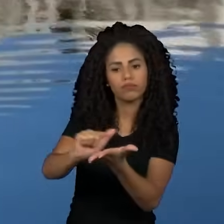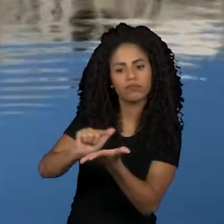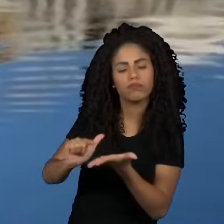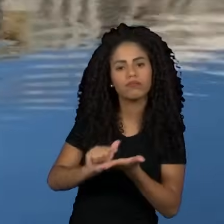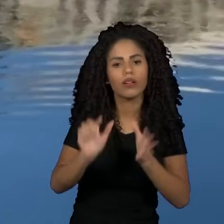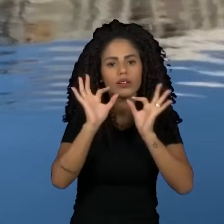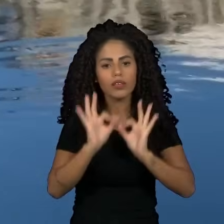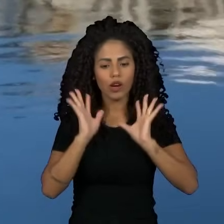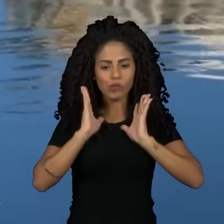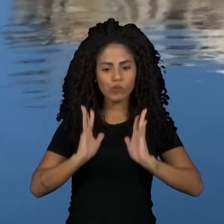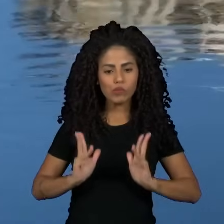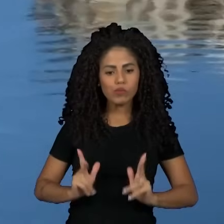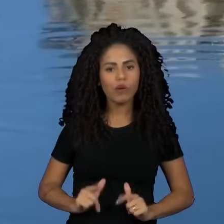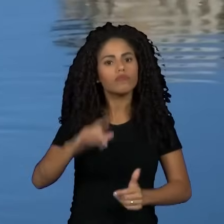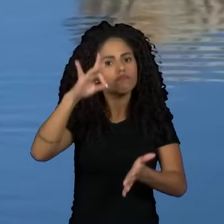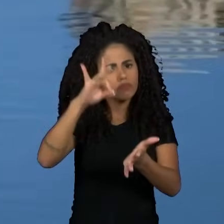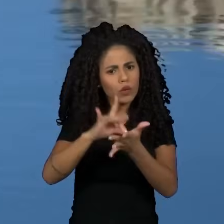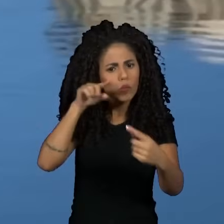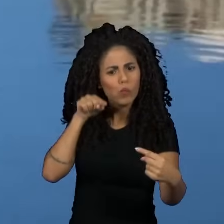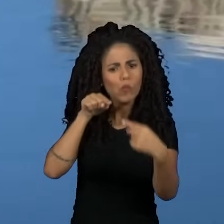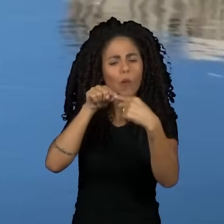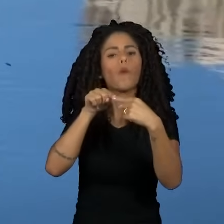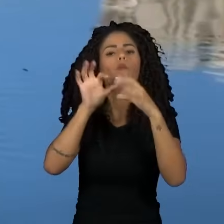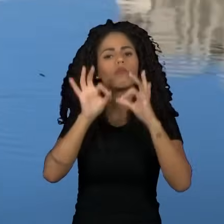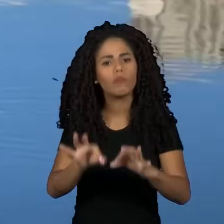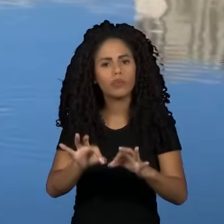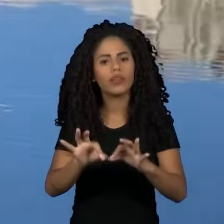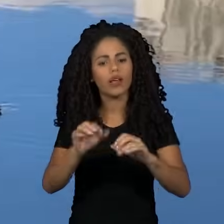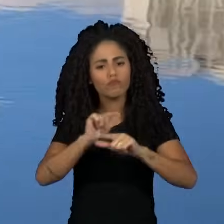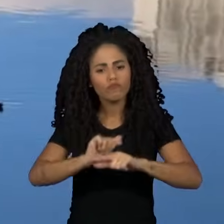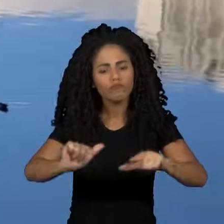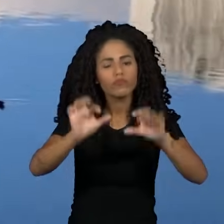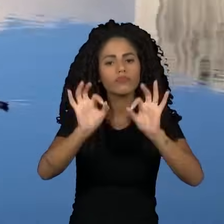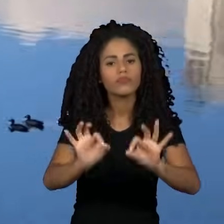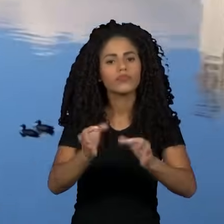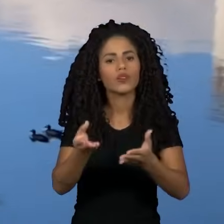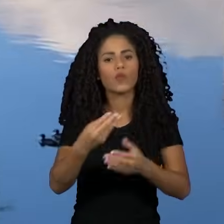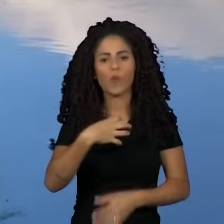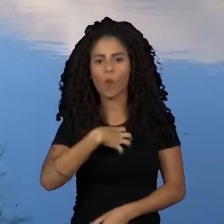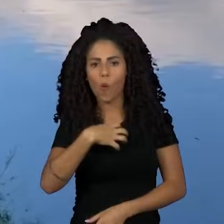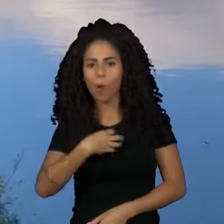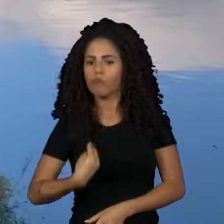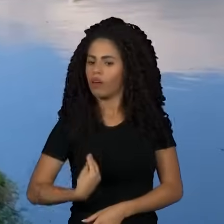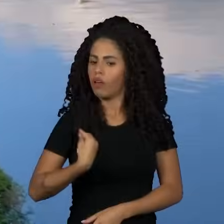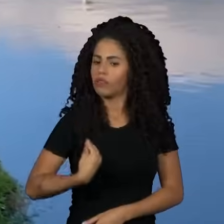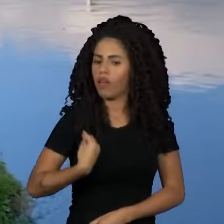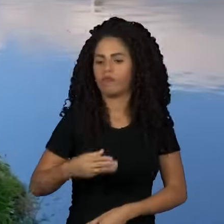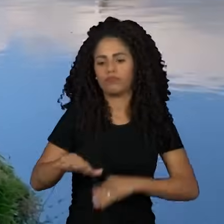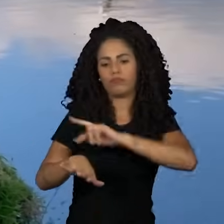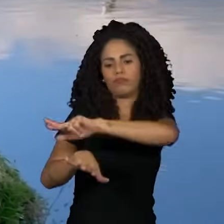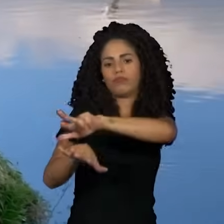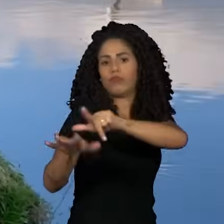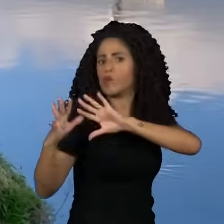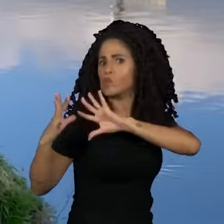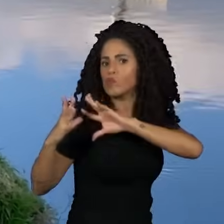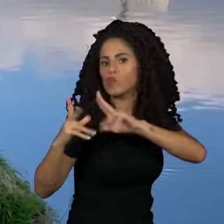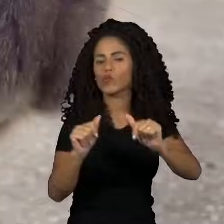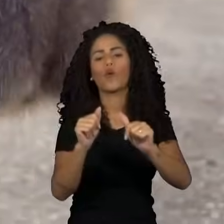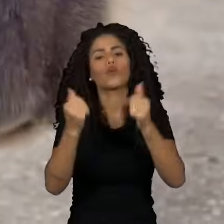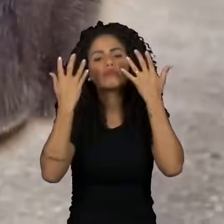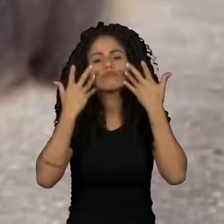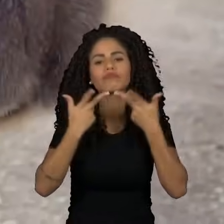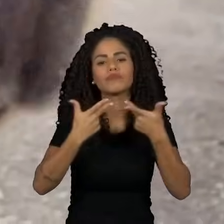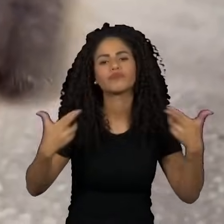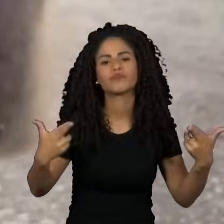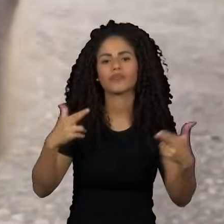que chegasse realmente a um rio limpo e que é habitável a todos os animais. Desde 5 anos